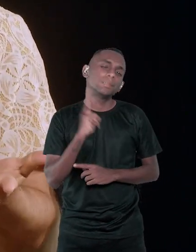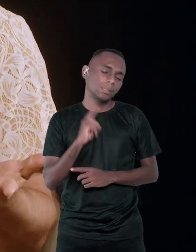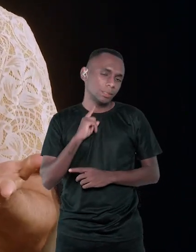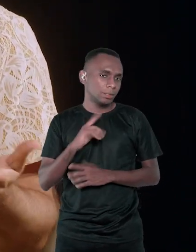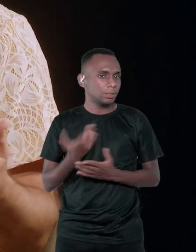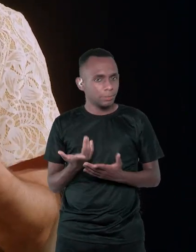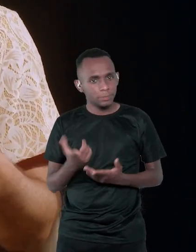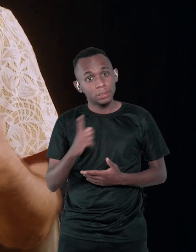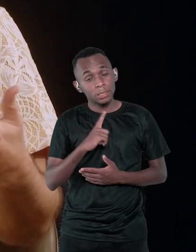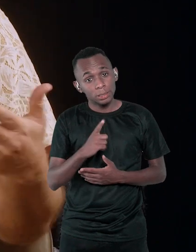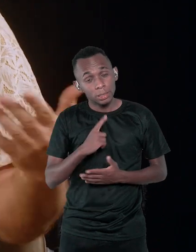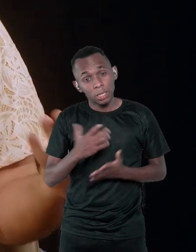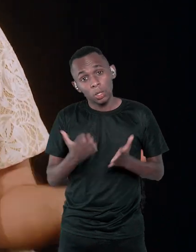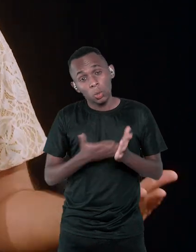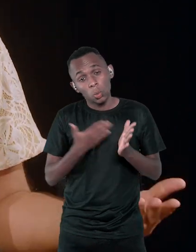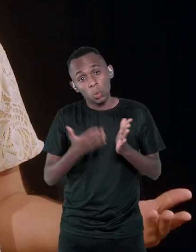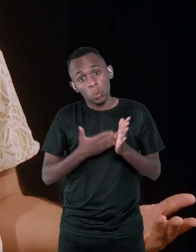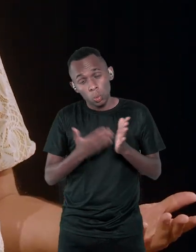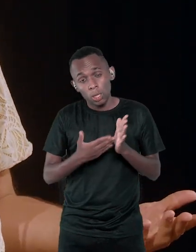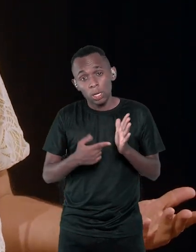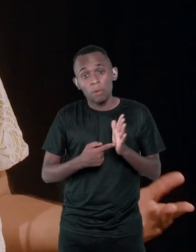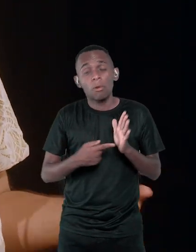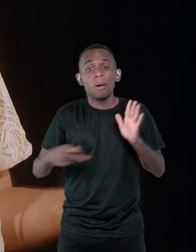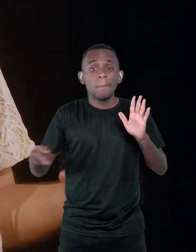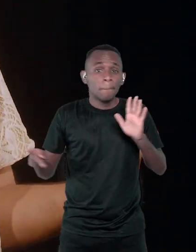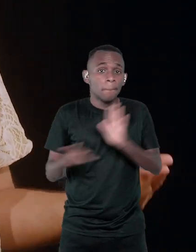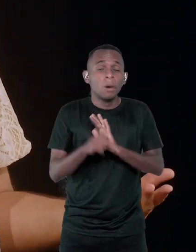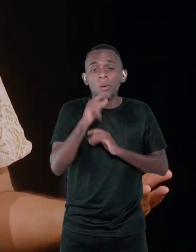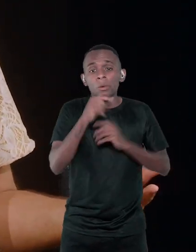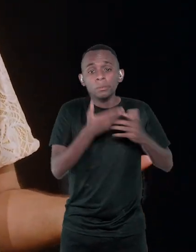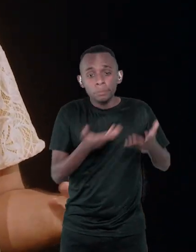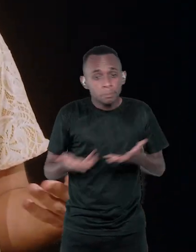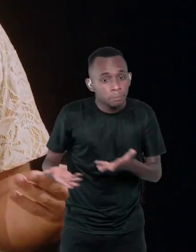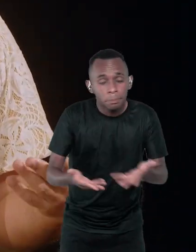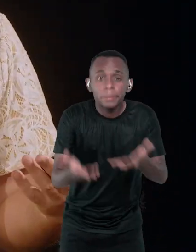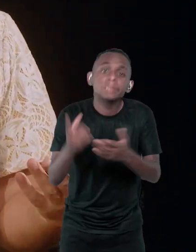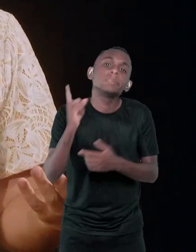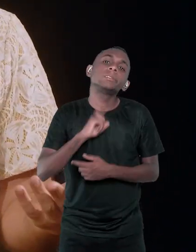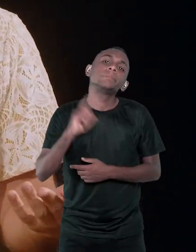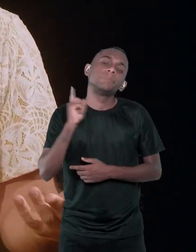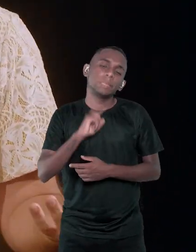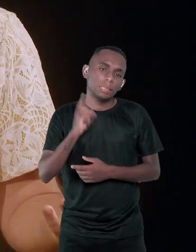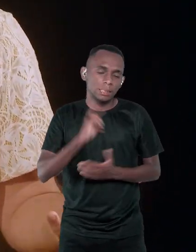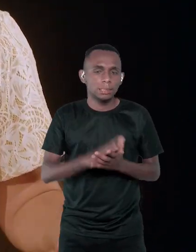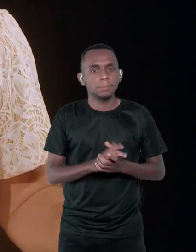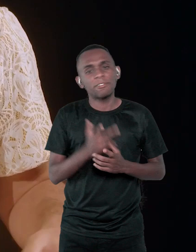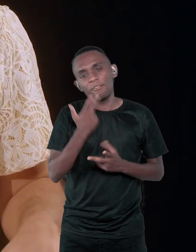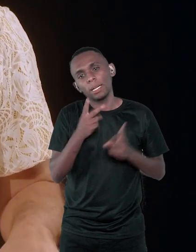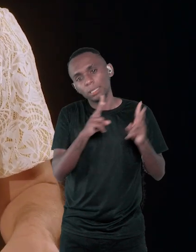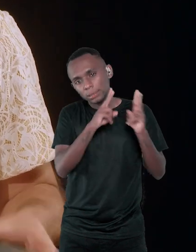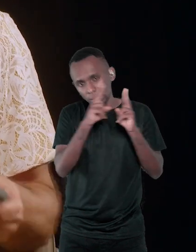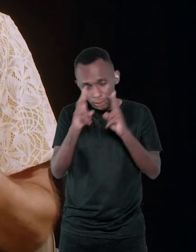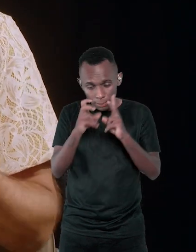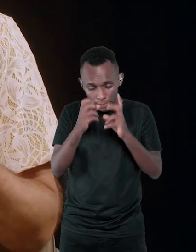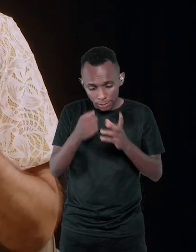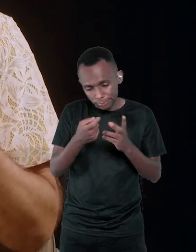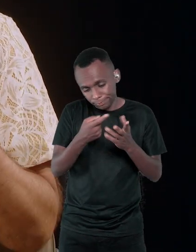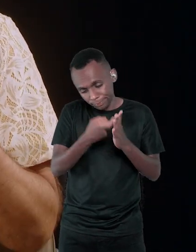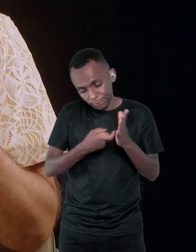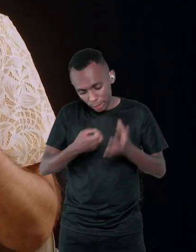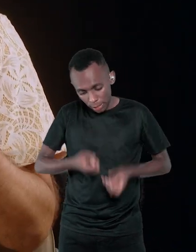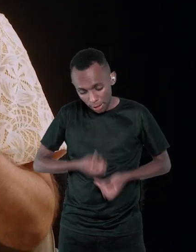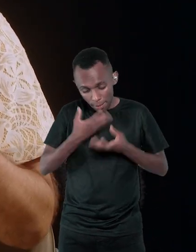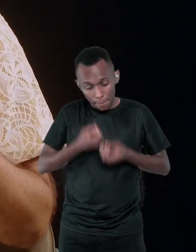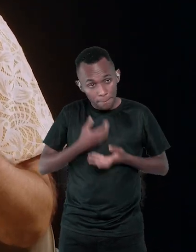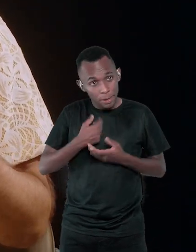livro, inclusive, que se chama Mar de Mineiro. Então, para falar um pouco de poesia, eu até separei uma